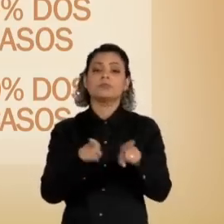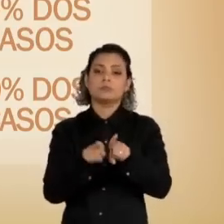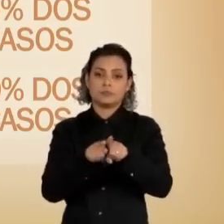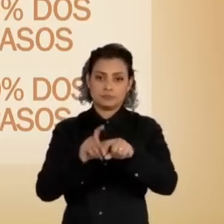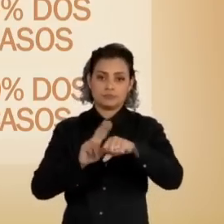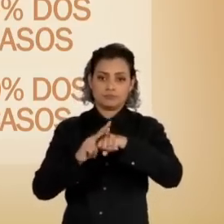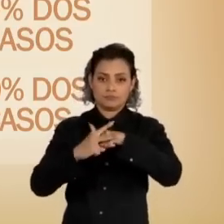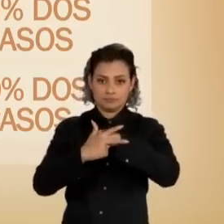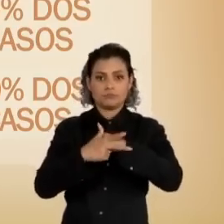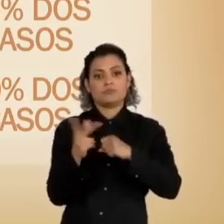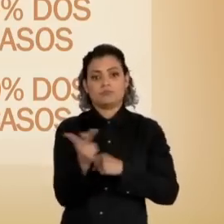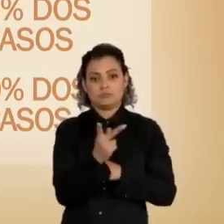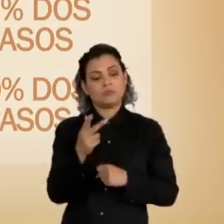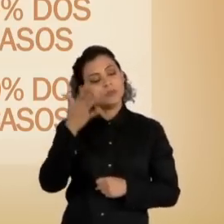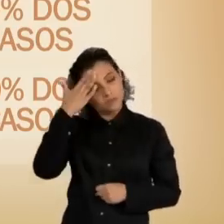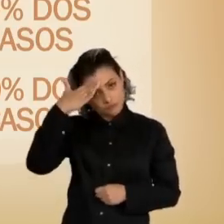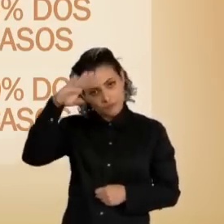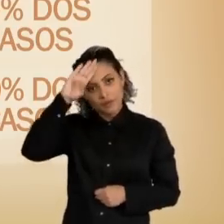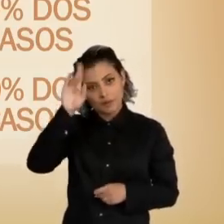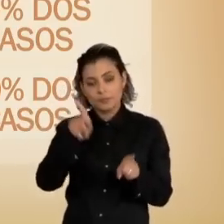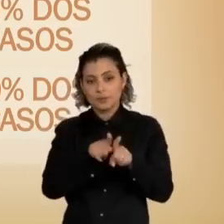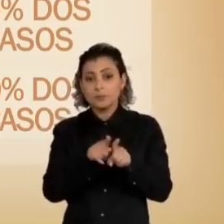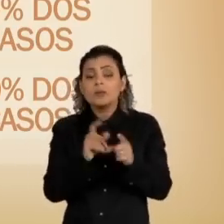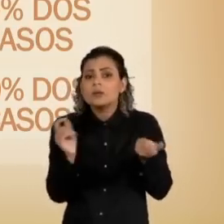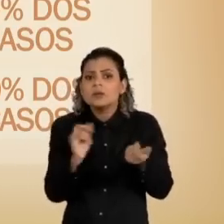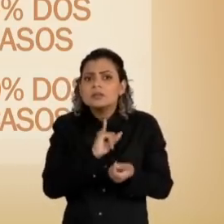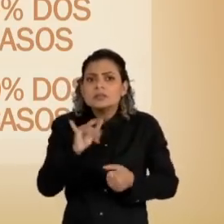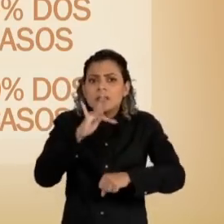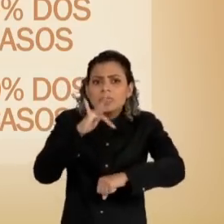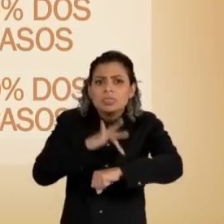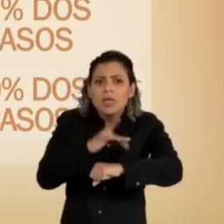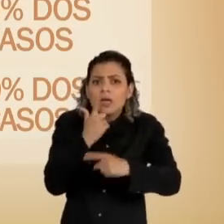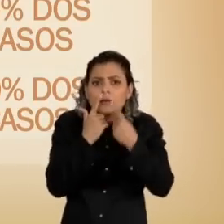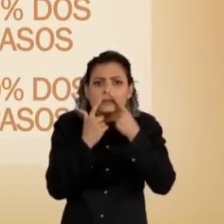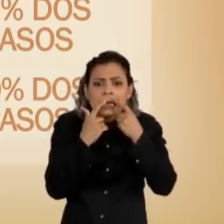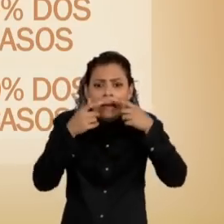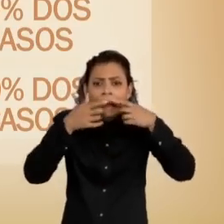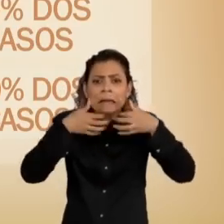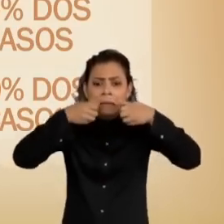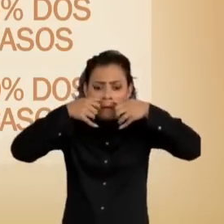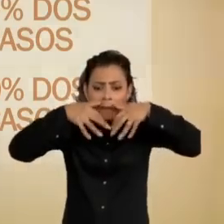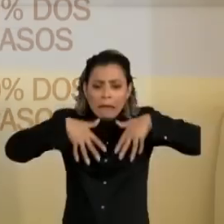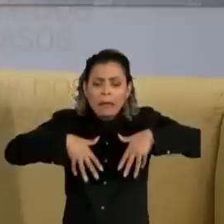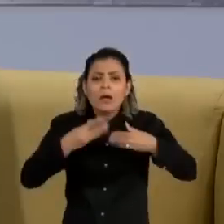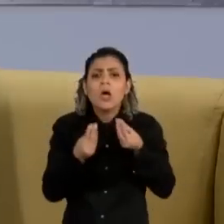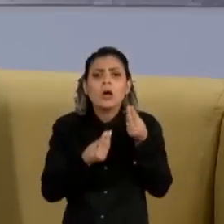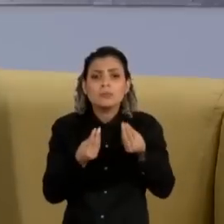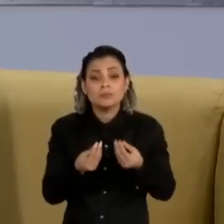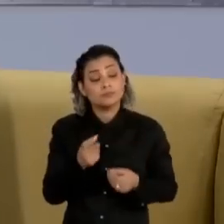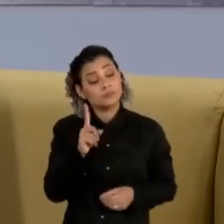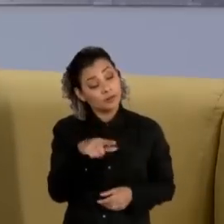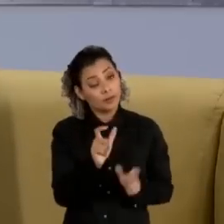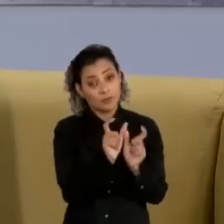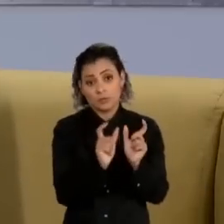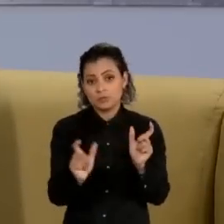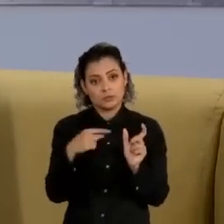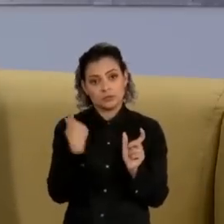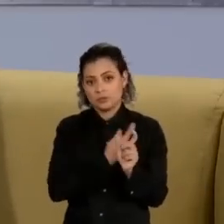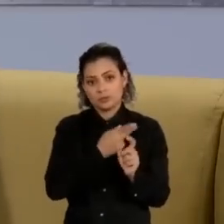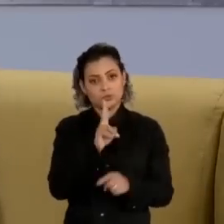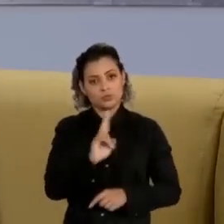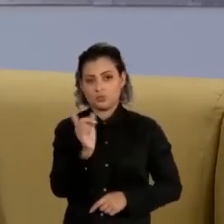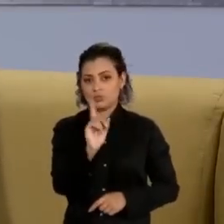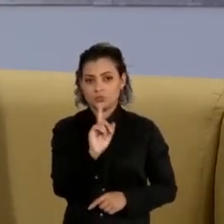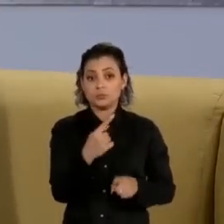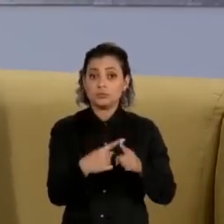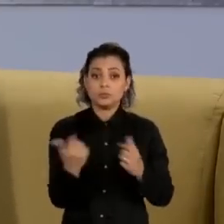na chikungunya. Uhum. No caso da dengue hemorrágica? Bom, esse é um conceito que a gente não usa mais, dengue